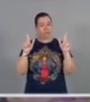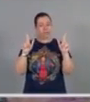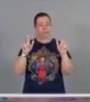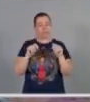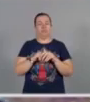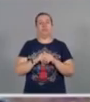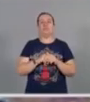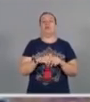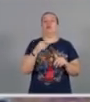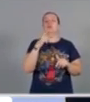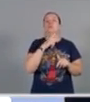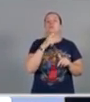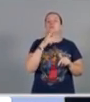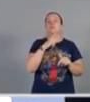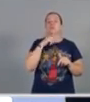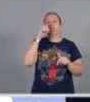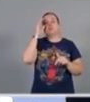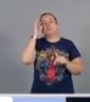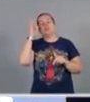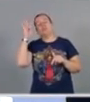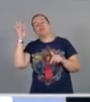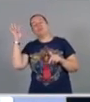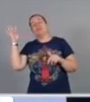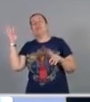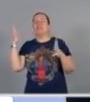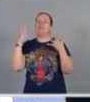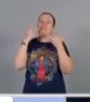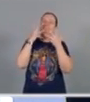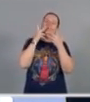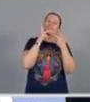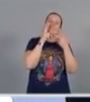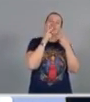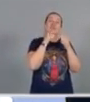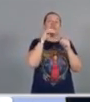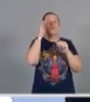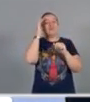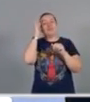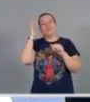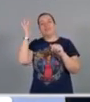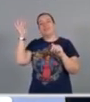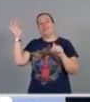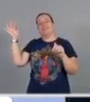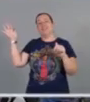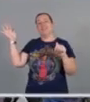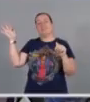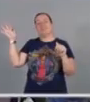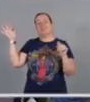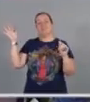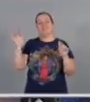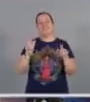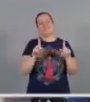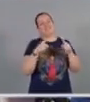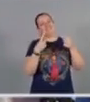e eu tenho um sonho os sonhos mais lindos sonhei